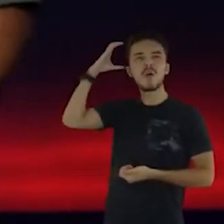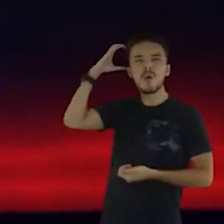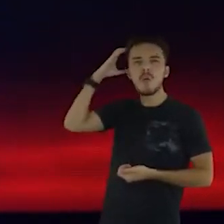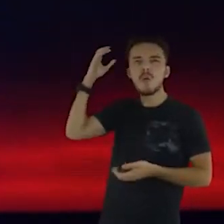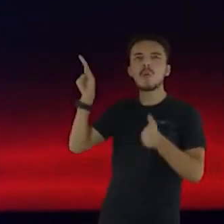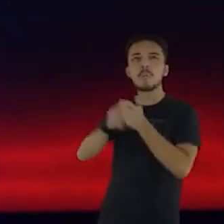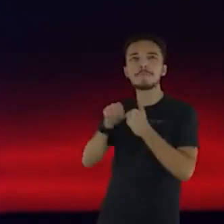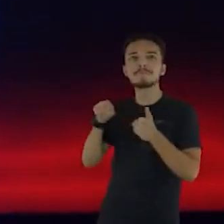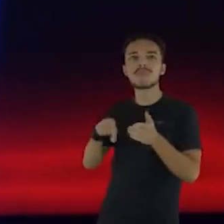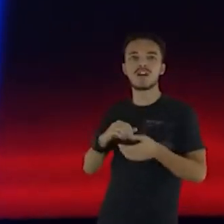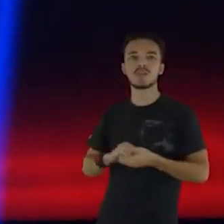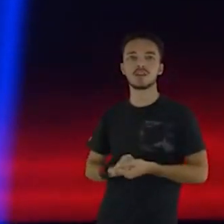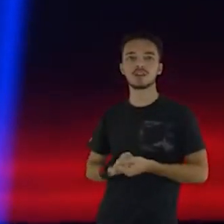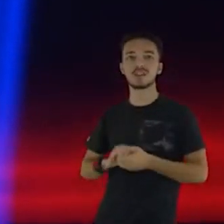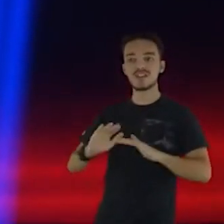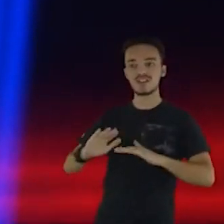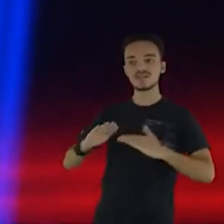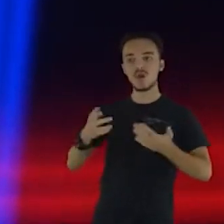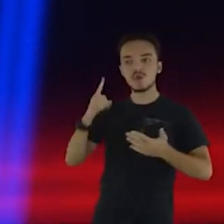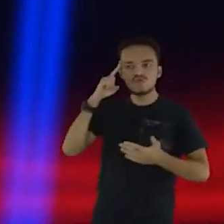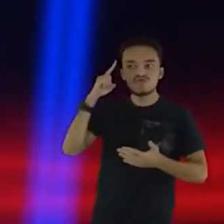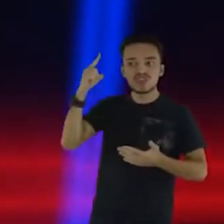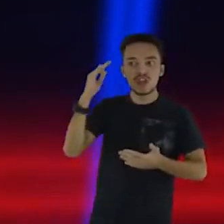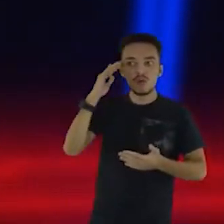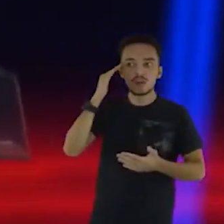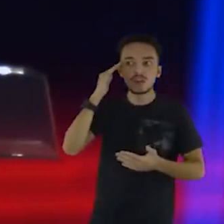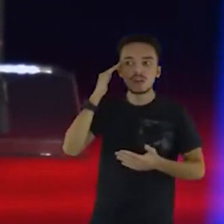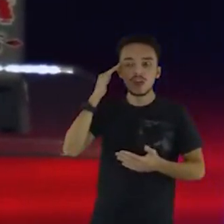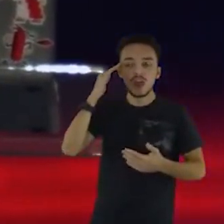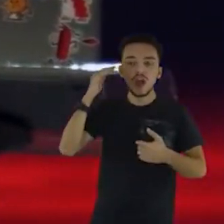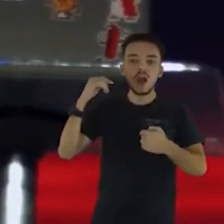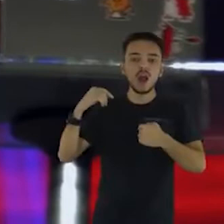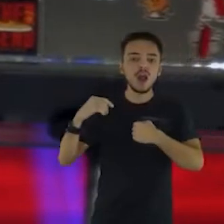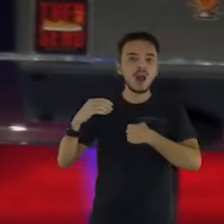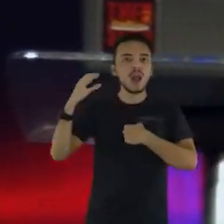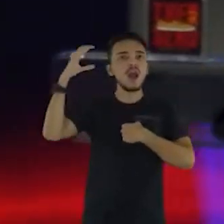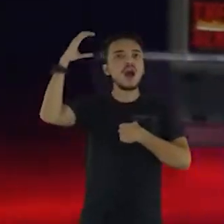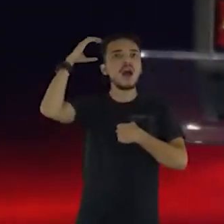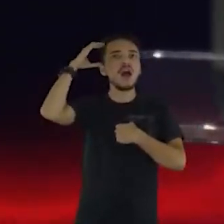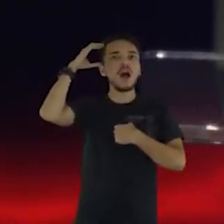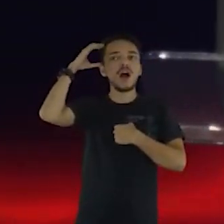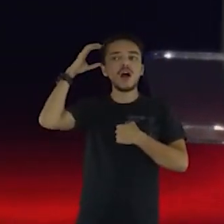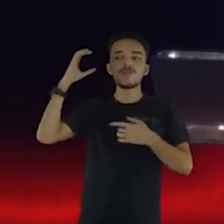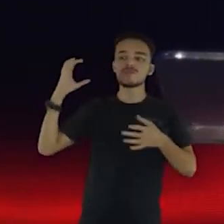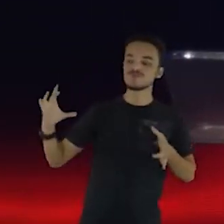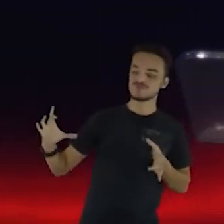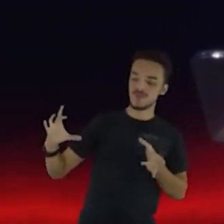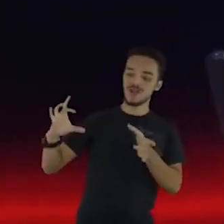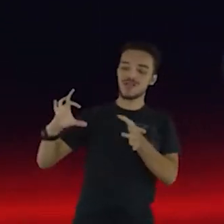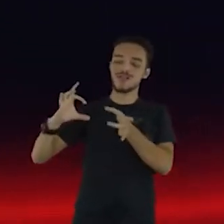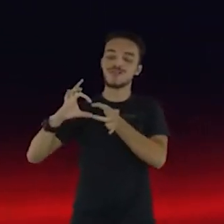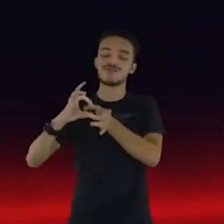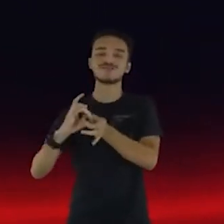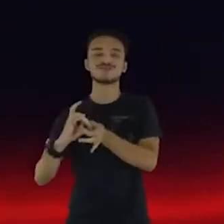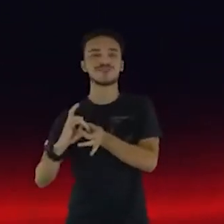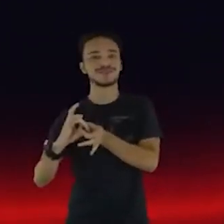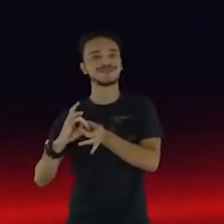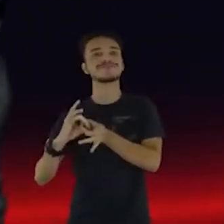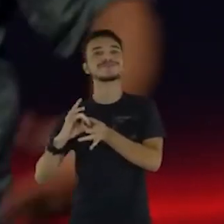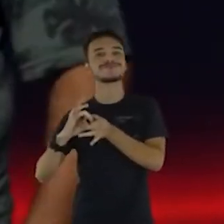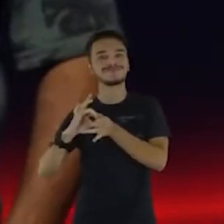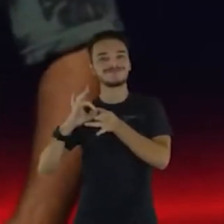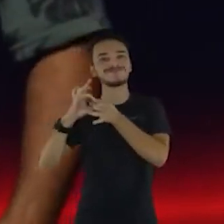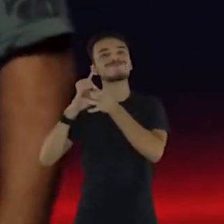minha, nós reatamos a nossa amizade, nós reatamos o nosso relacionamento, e ele ficou tão mais forte,